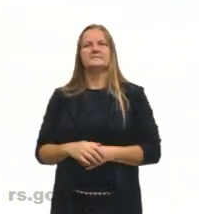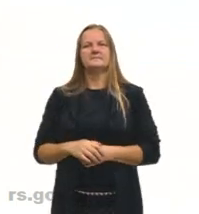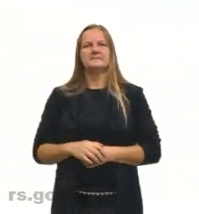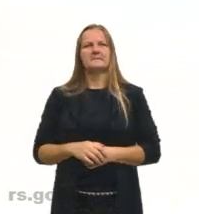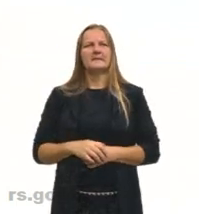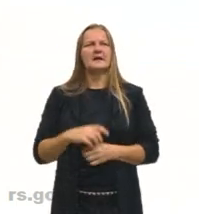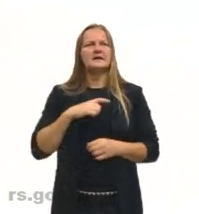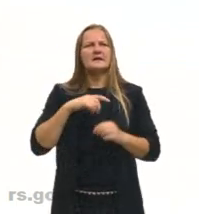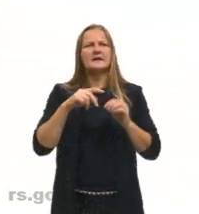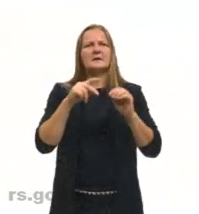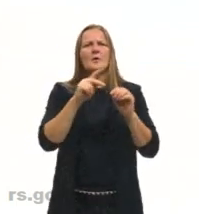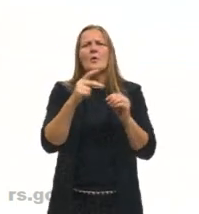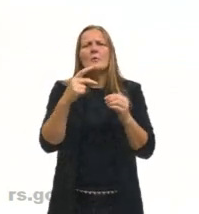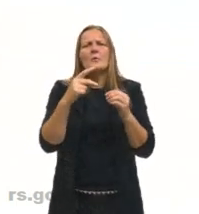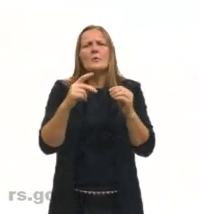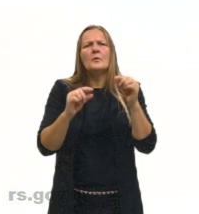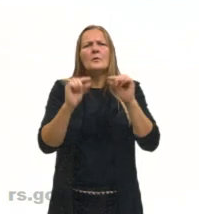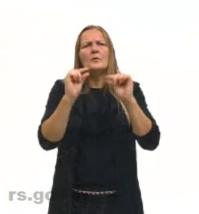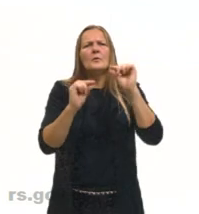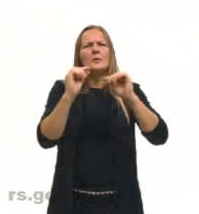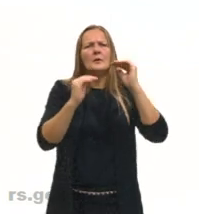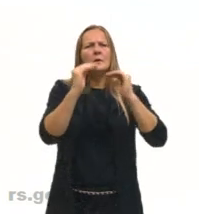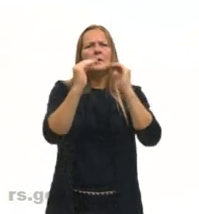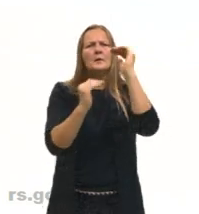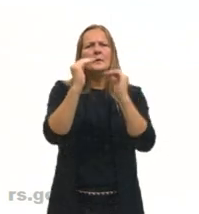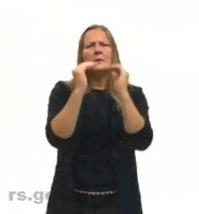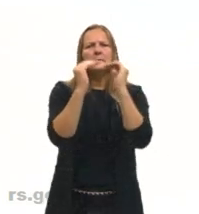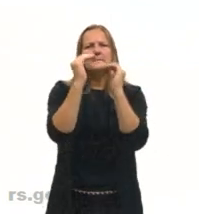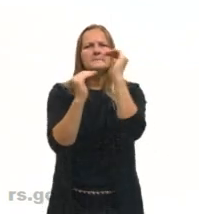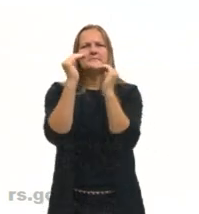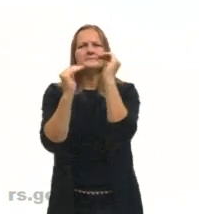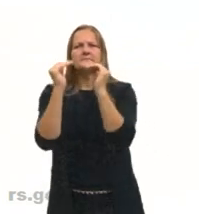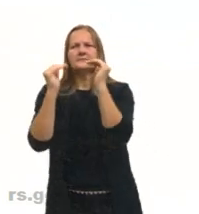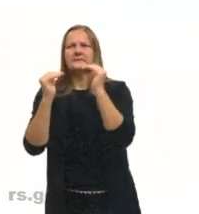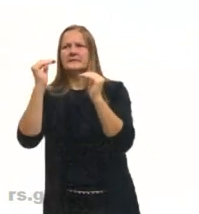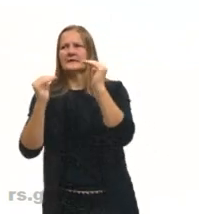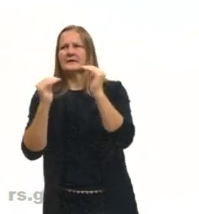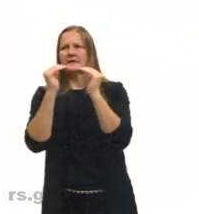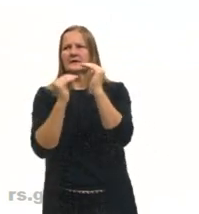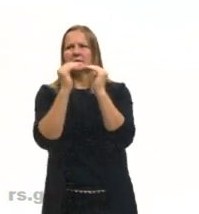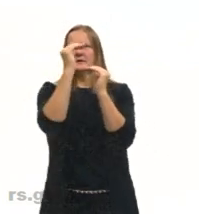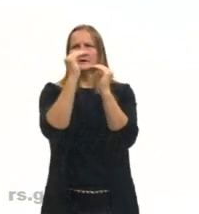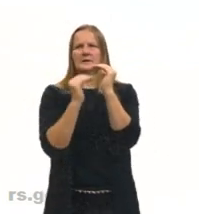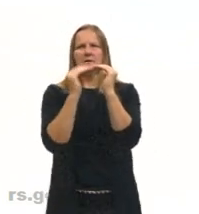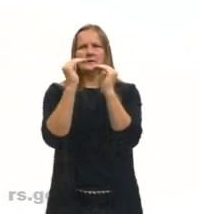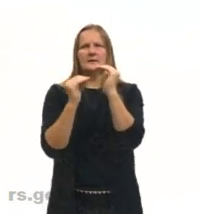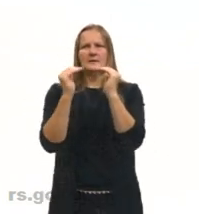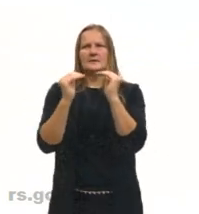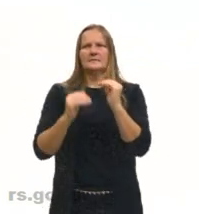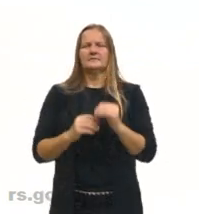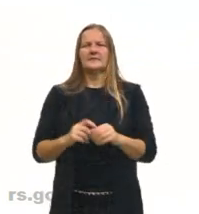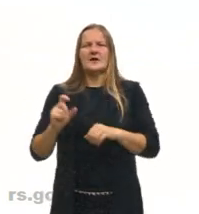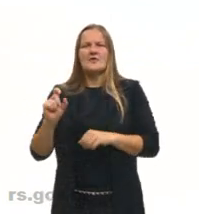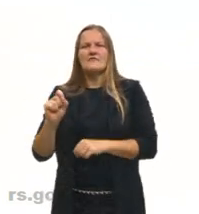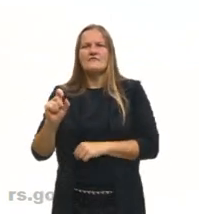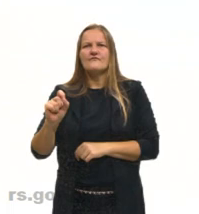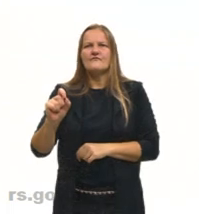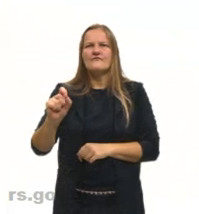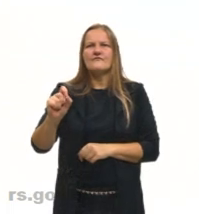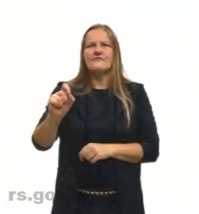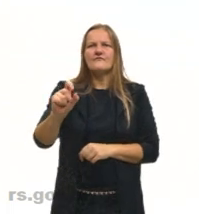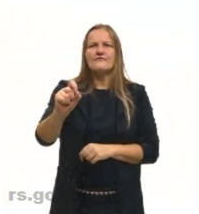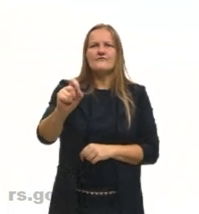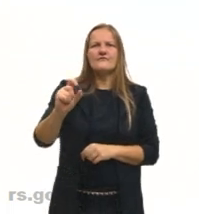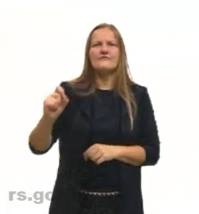que existe proporção nesse tamanho sair Será que o uma formiga do fez o tamanho de uma pessoa não